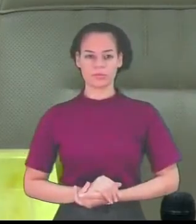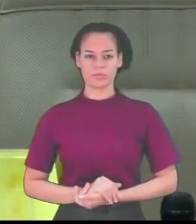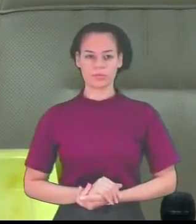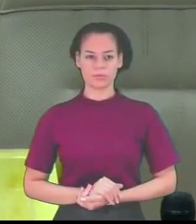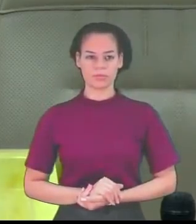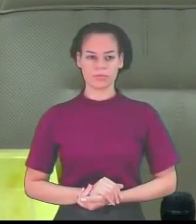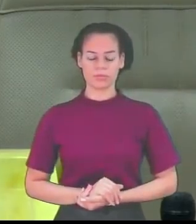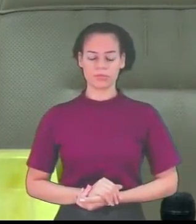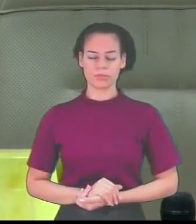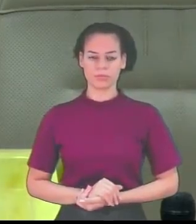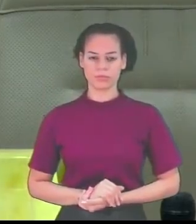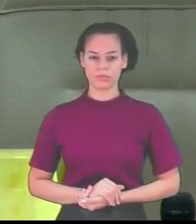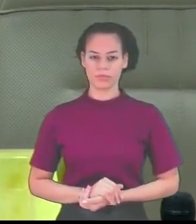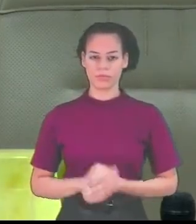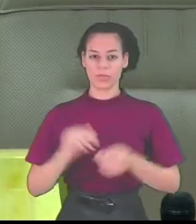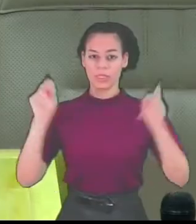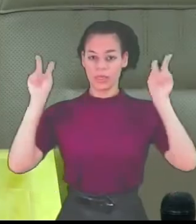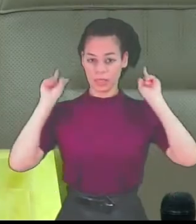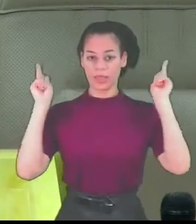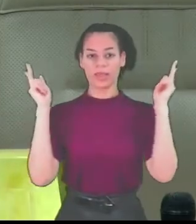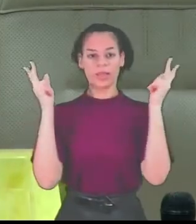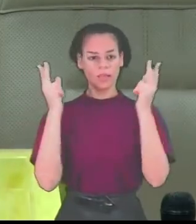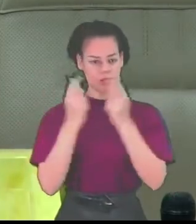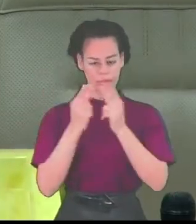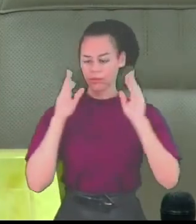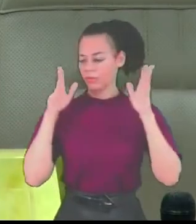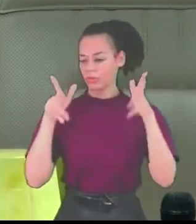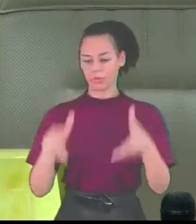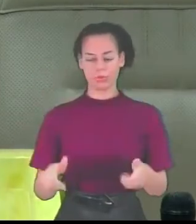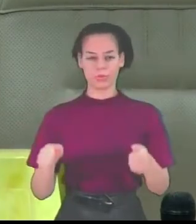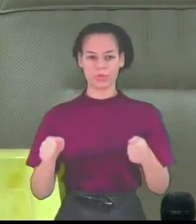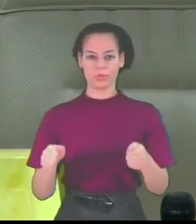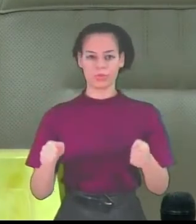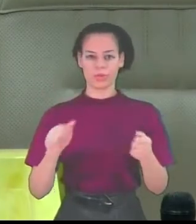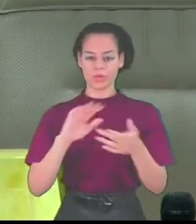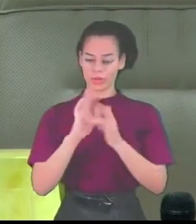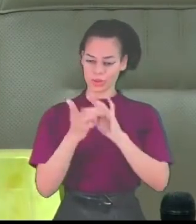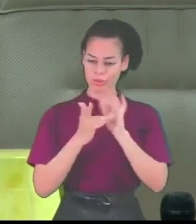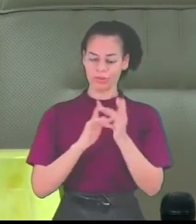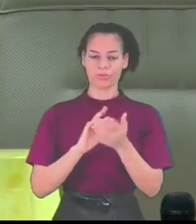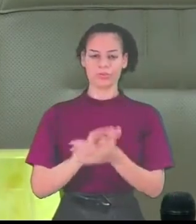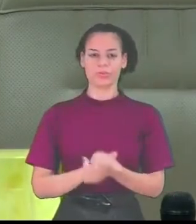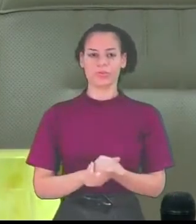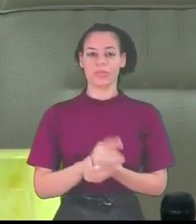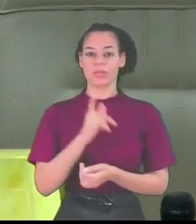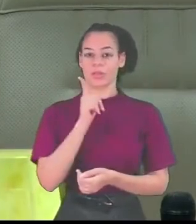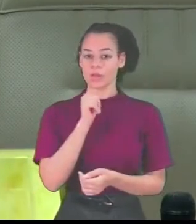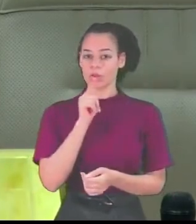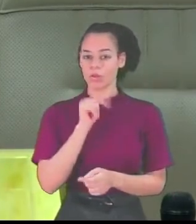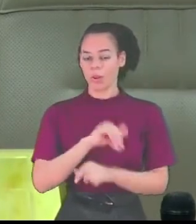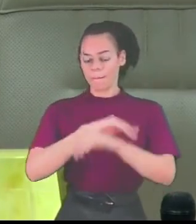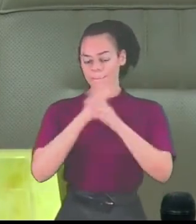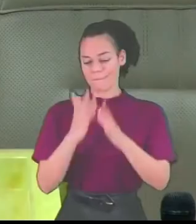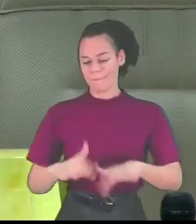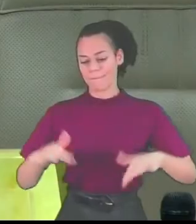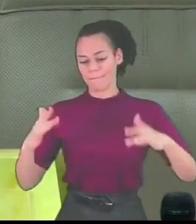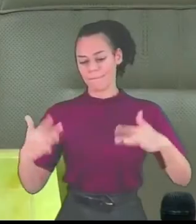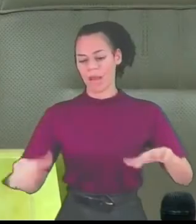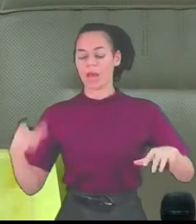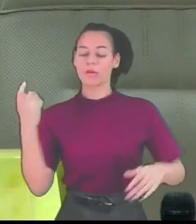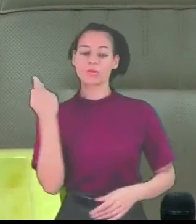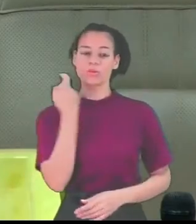e ele arteiro de tudo e do mar um dos